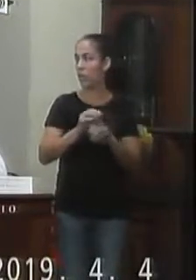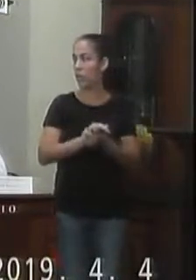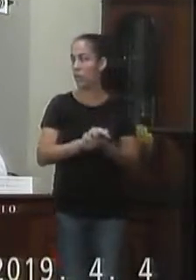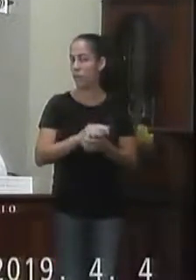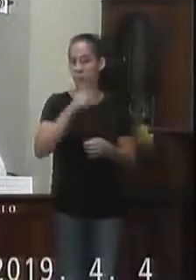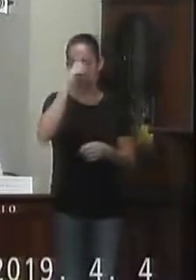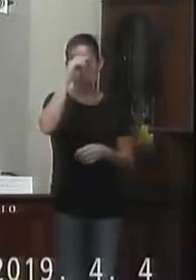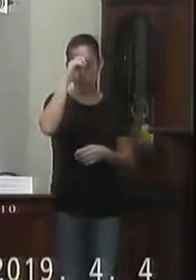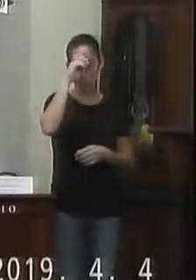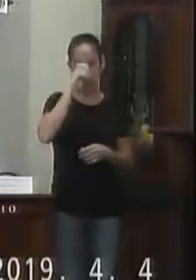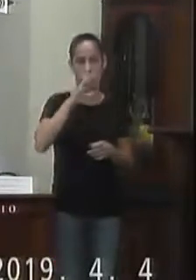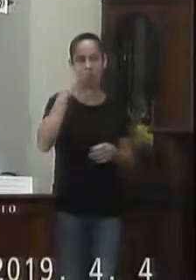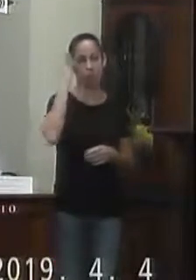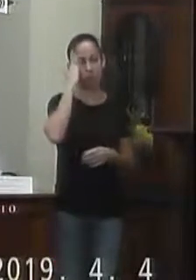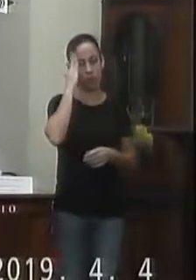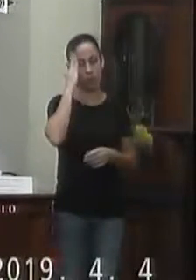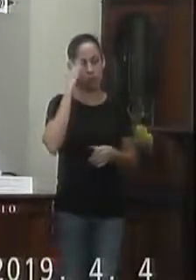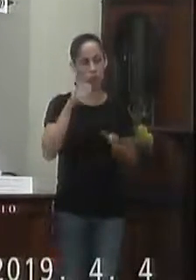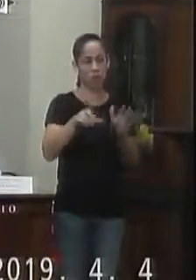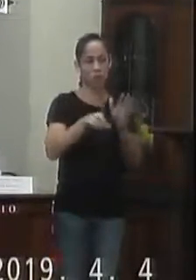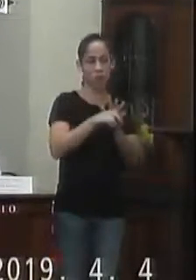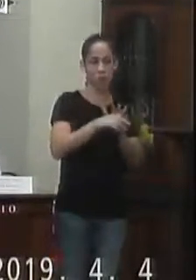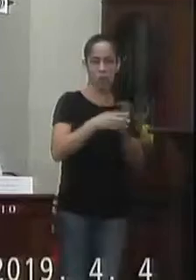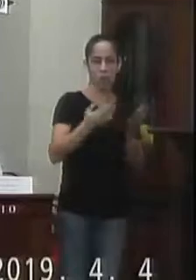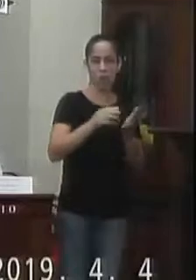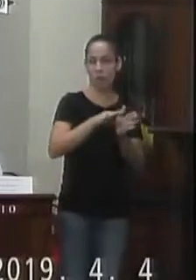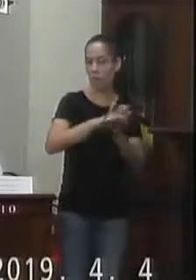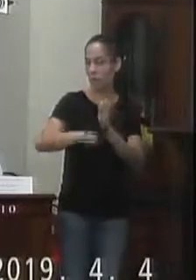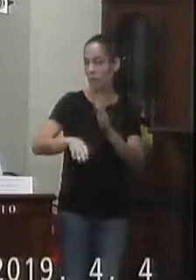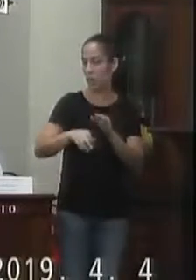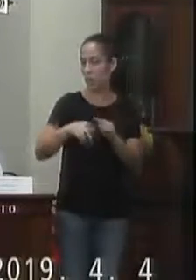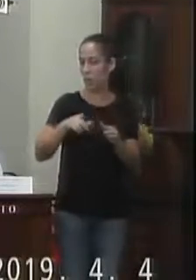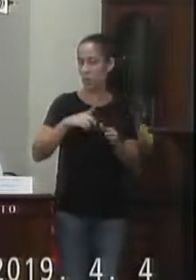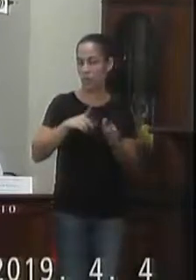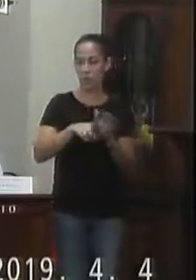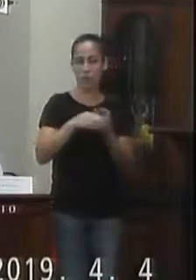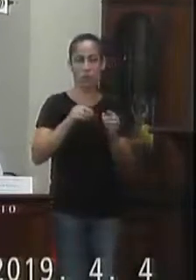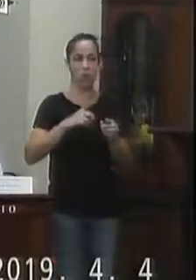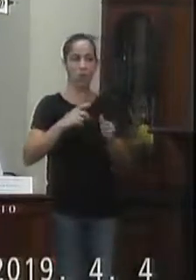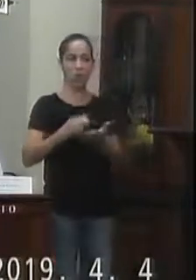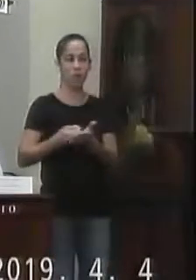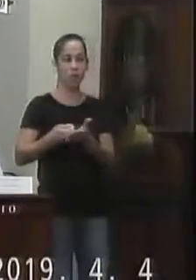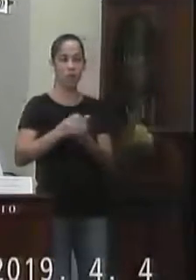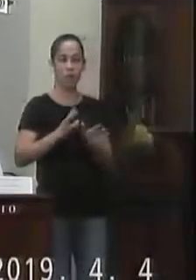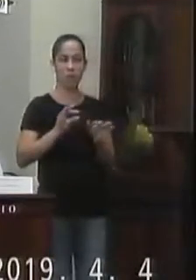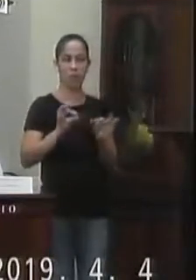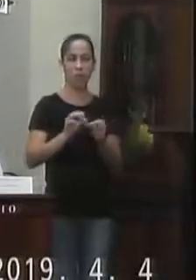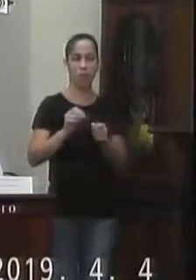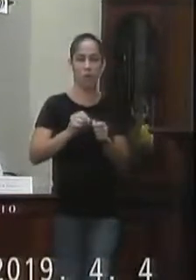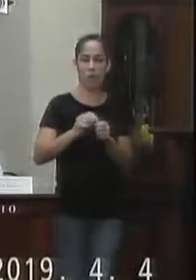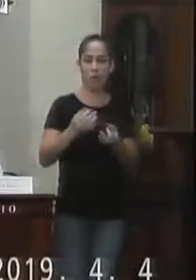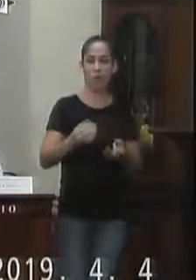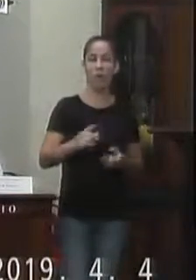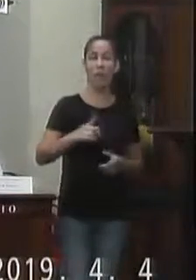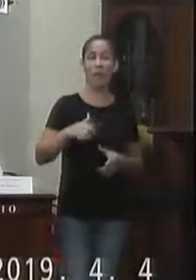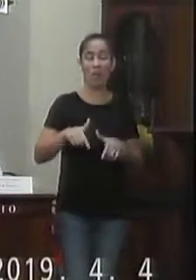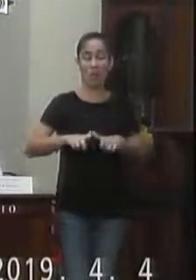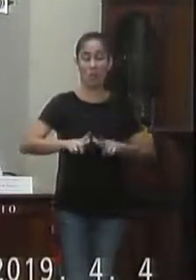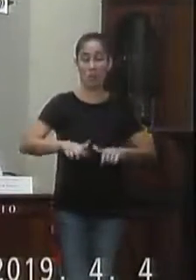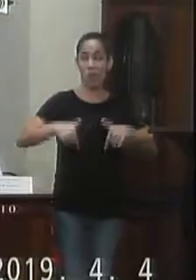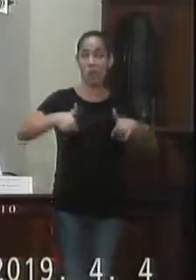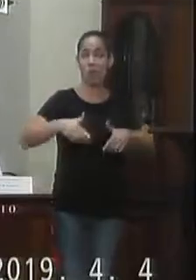os hospitais tenham ciência que a liminar foi derrubada e já é uma lei que tem que ser cumprida. Me lembro muito bem que é uma luta antiga,